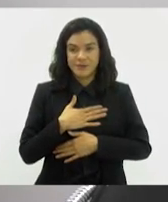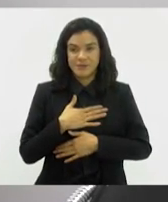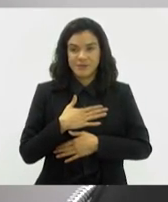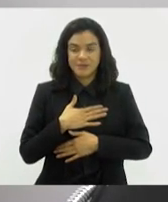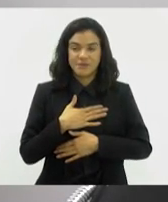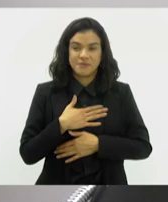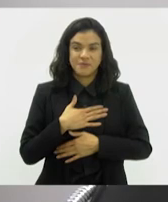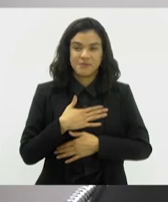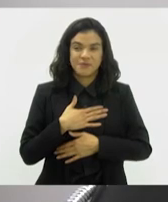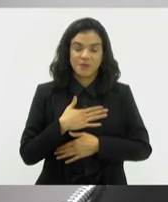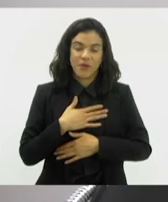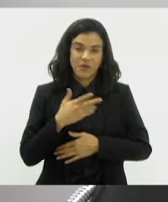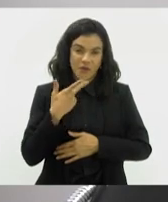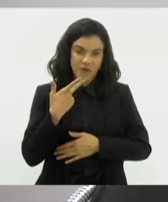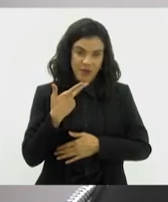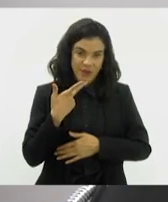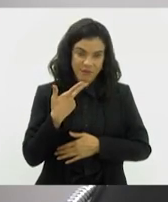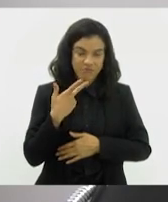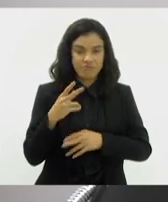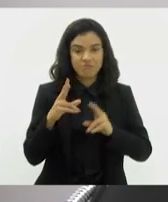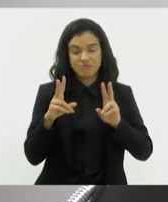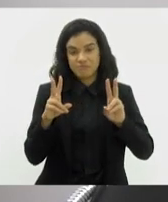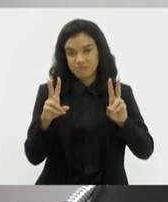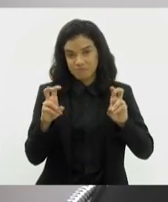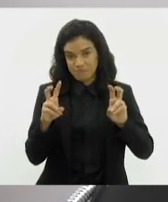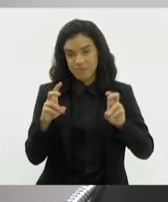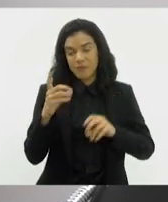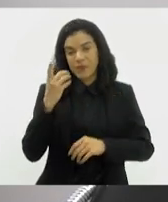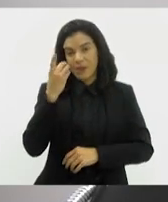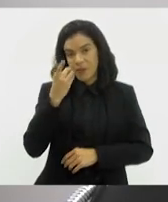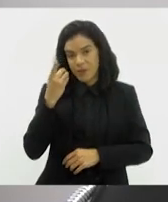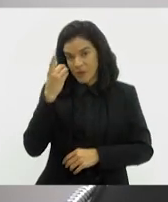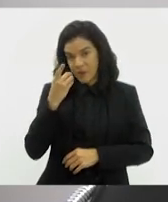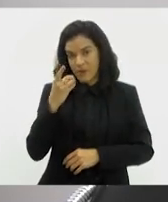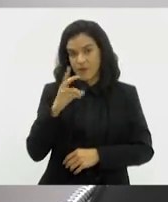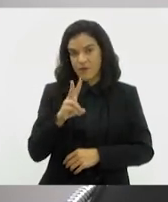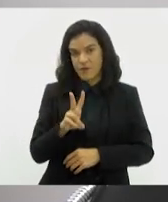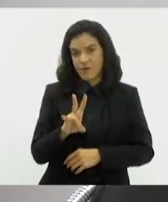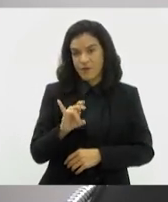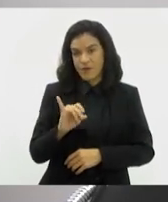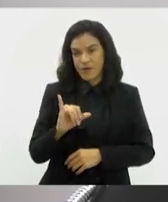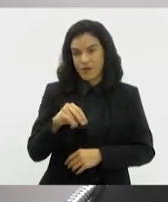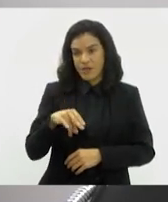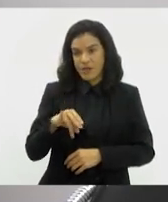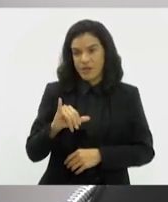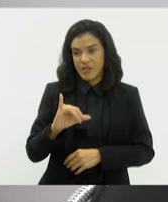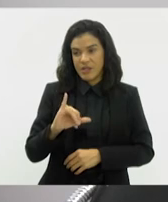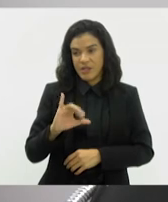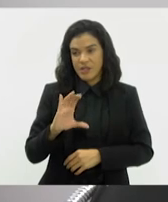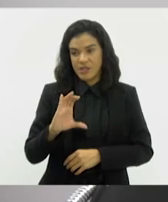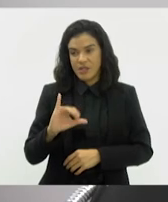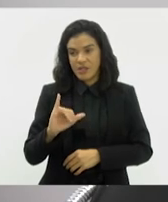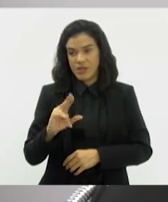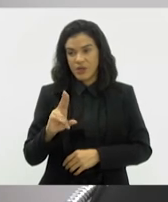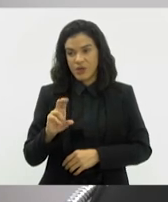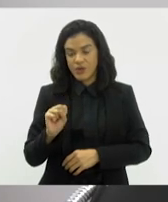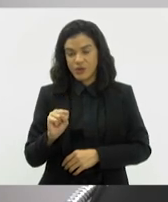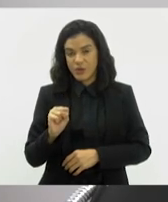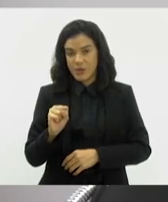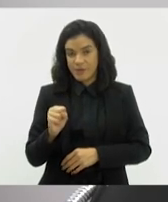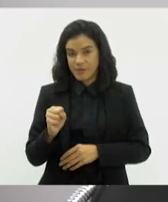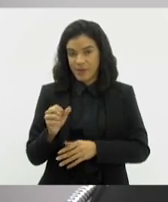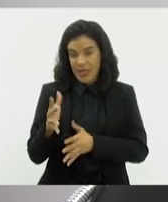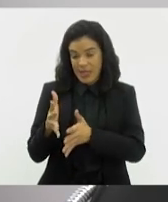acompanhar a observação do deputado Vinícius Cozzolino, porque, no meu entendimento, a